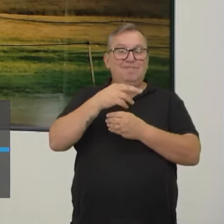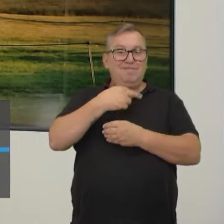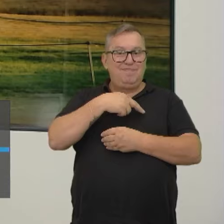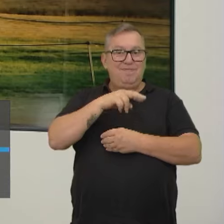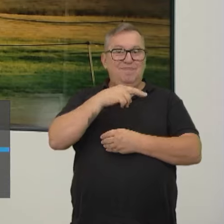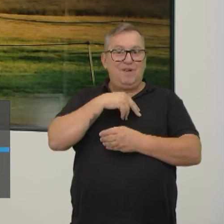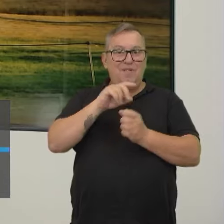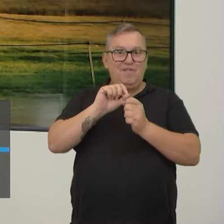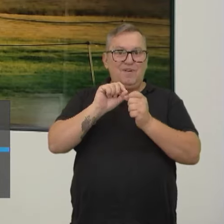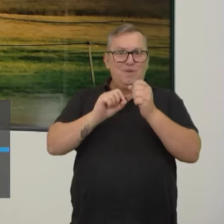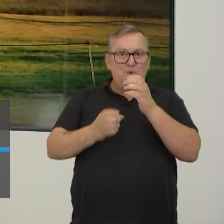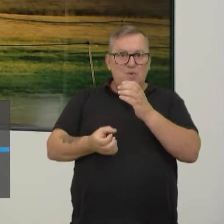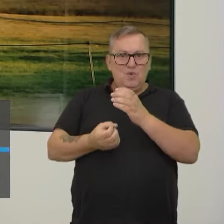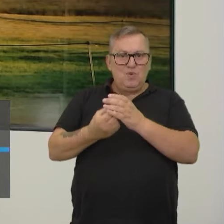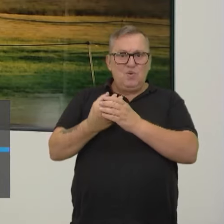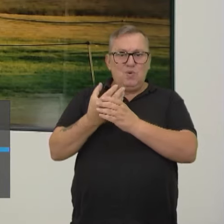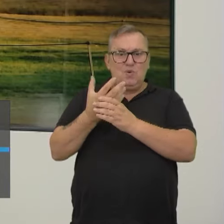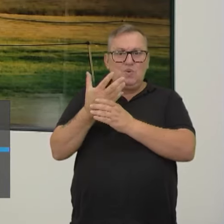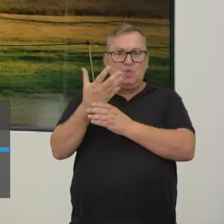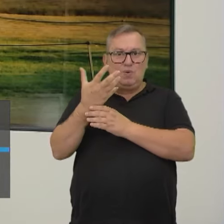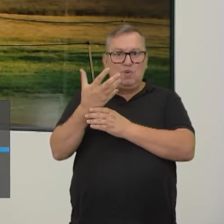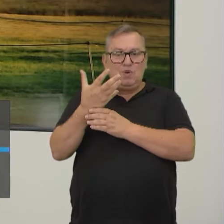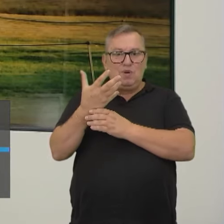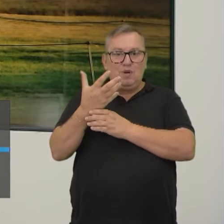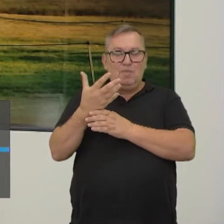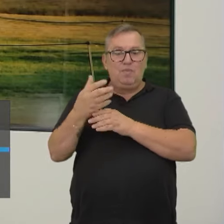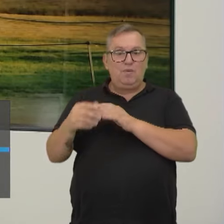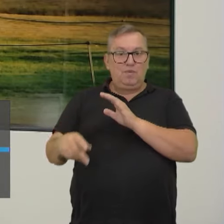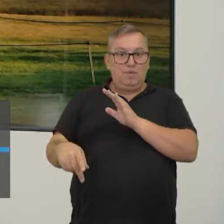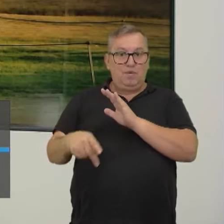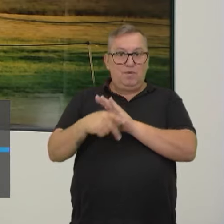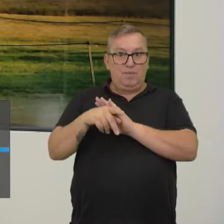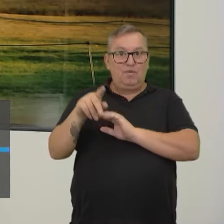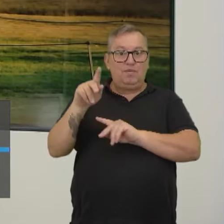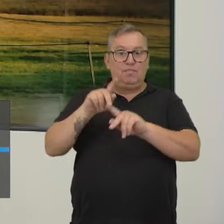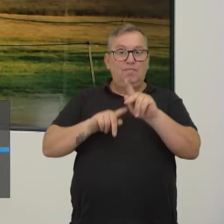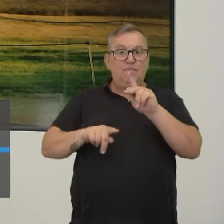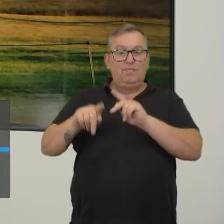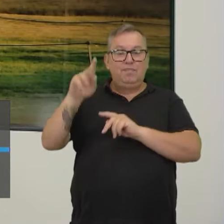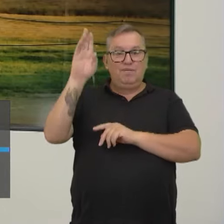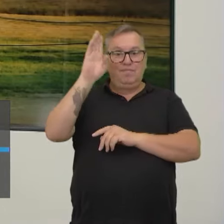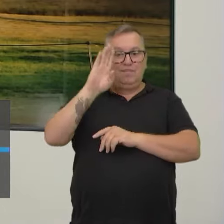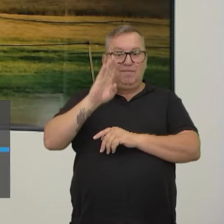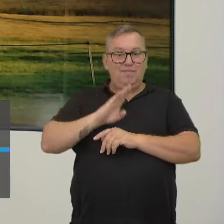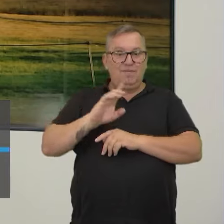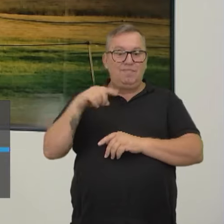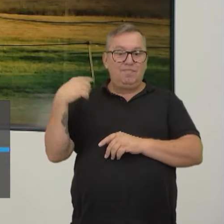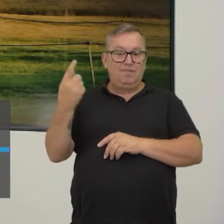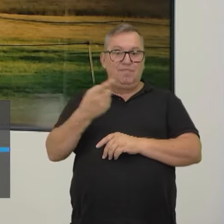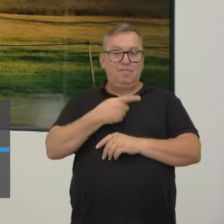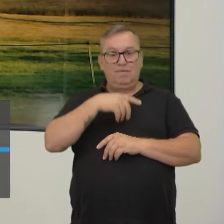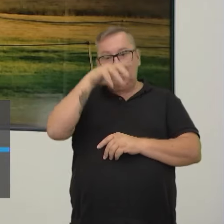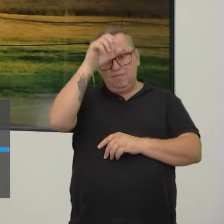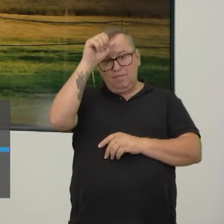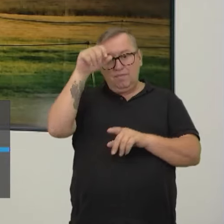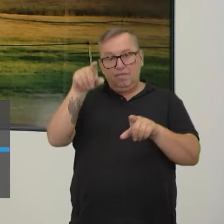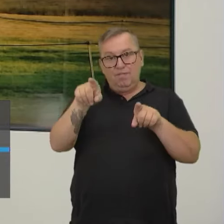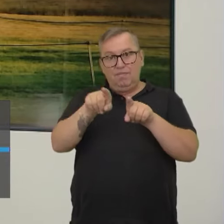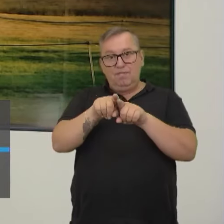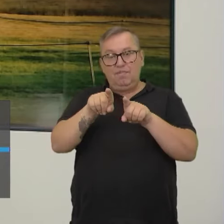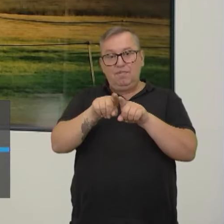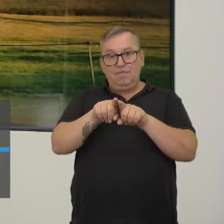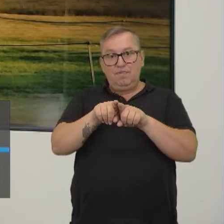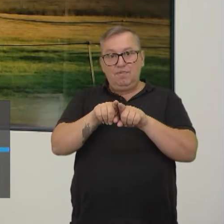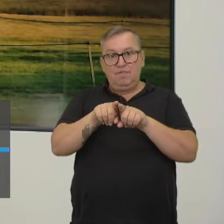formando uma religiosidade muito própria do povo brasileiro. Nós aprendemos também que